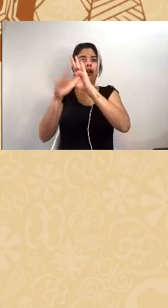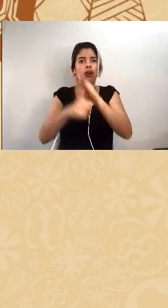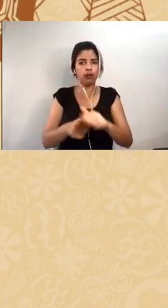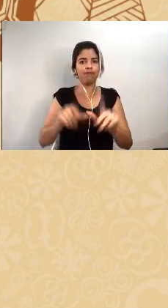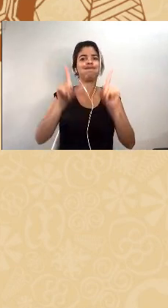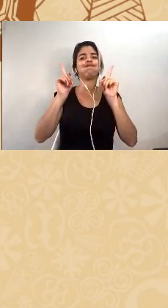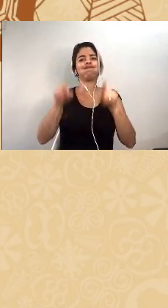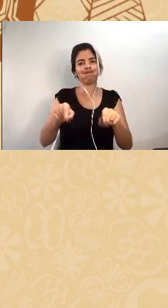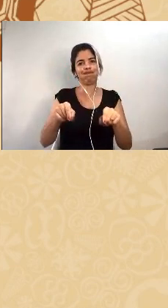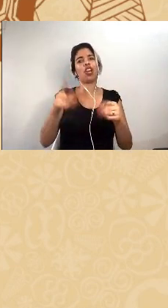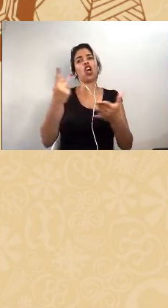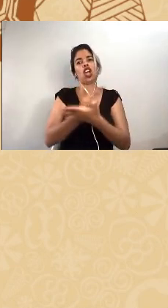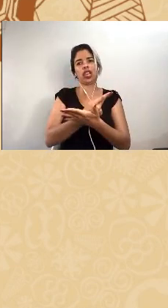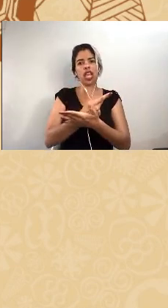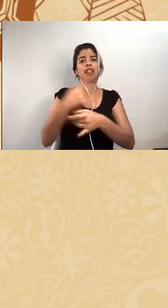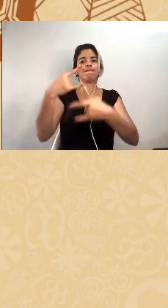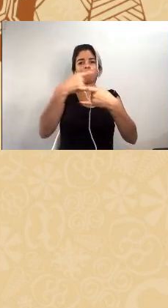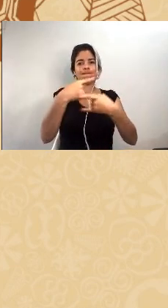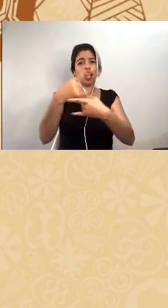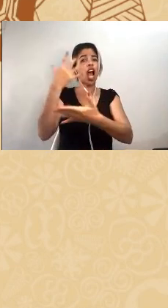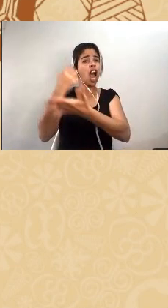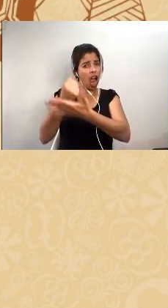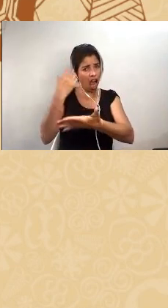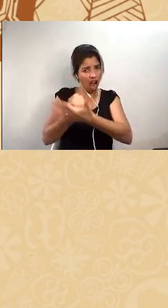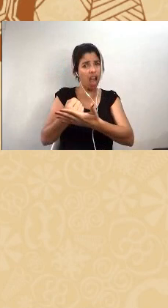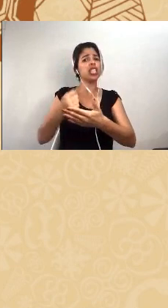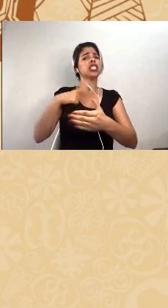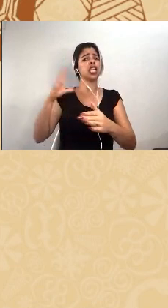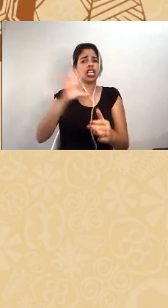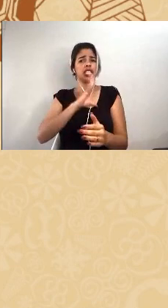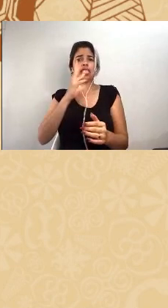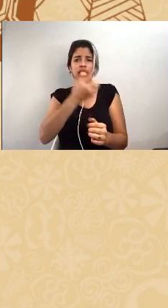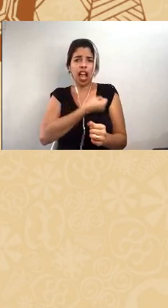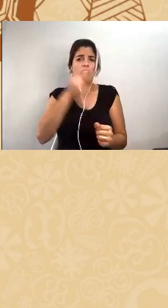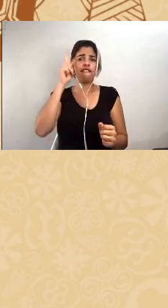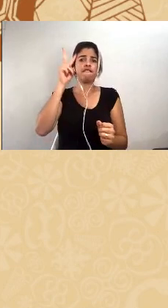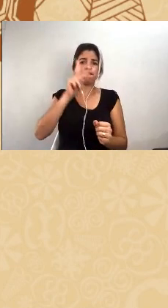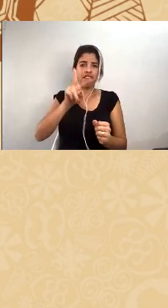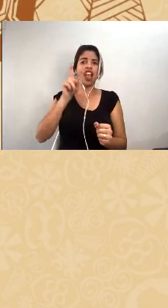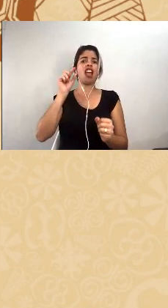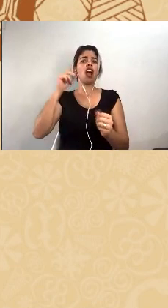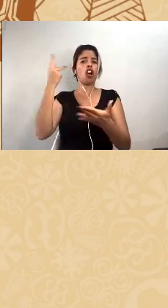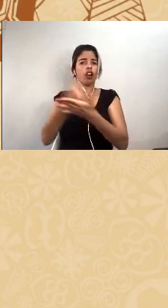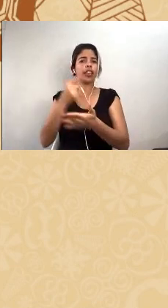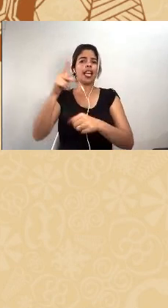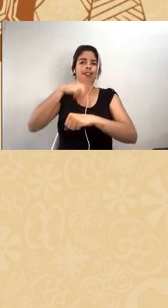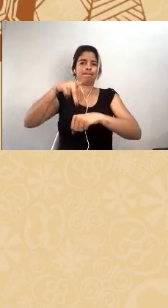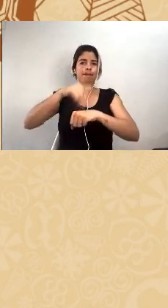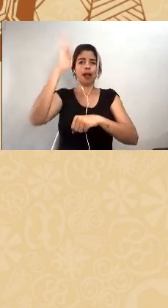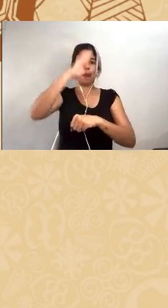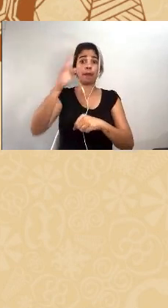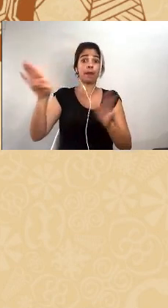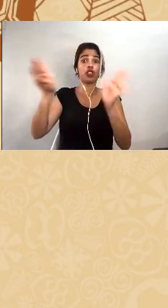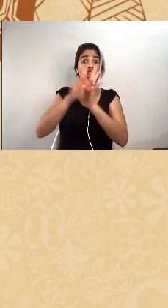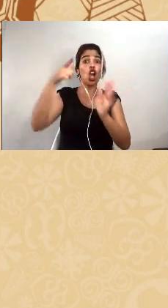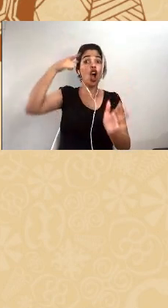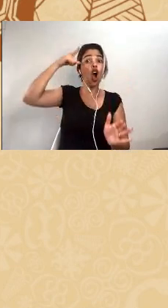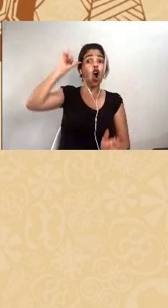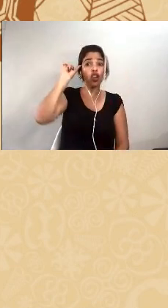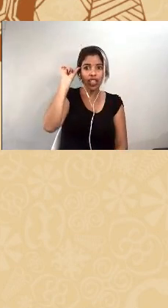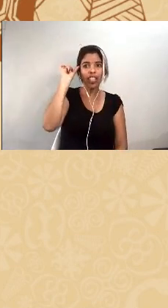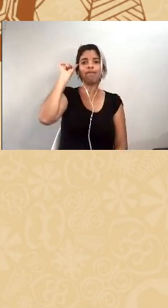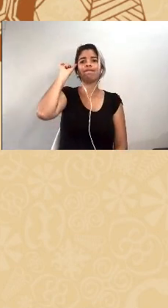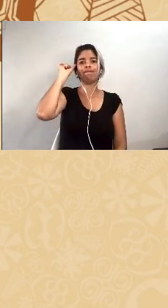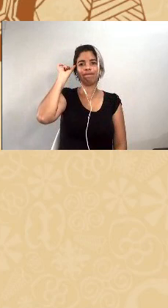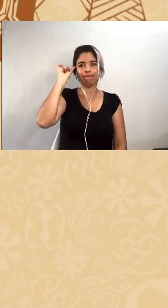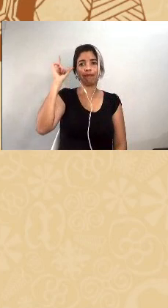acontece. Essa live vai ficar gravada. Essa live vai ficar salva para vocês verem o que acontece nesse país. Cheguei ontem